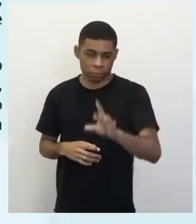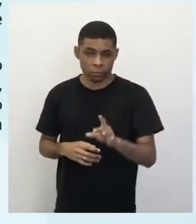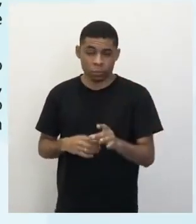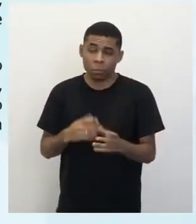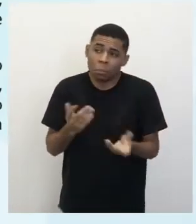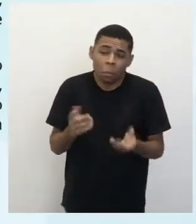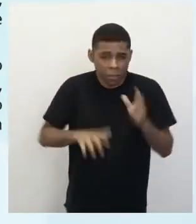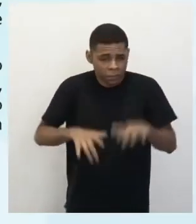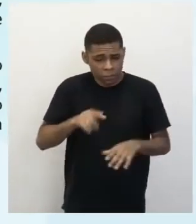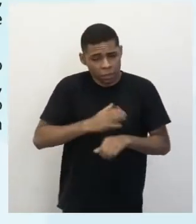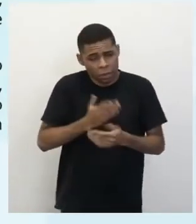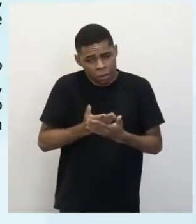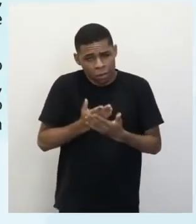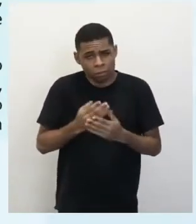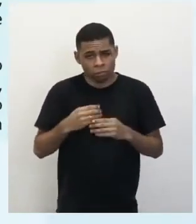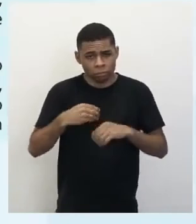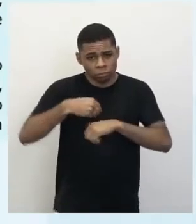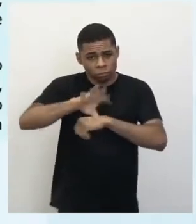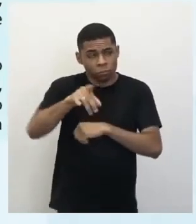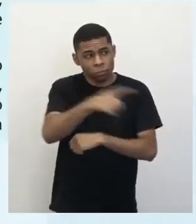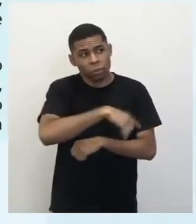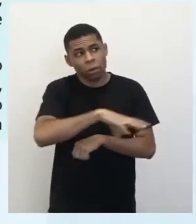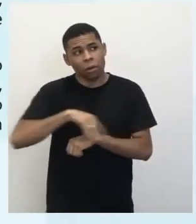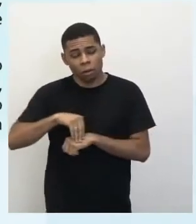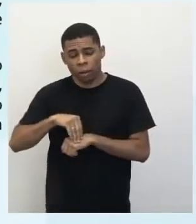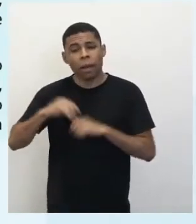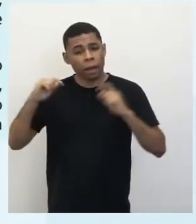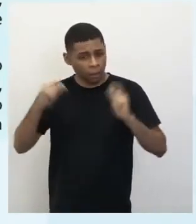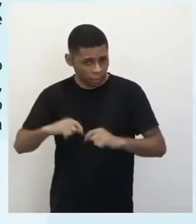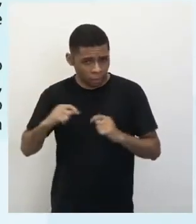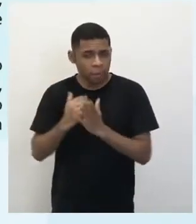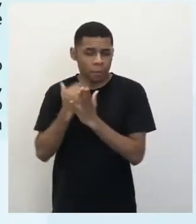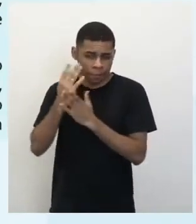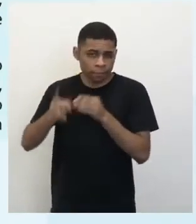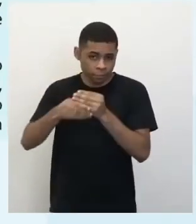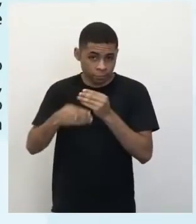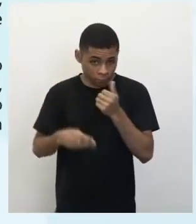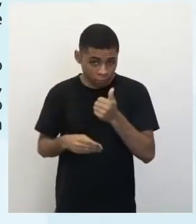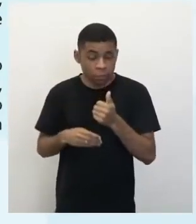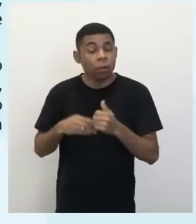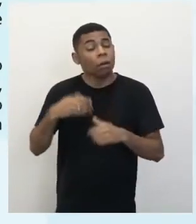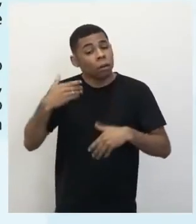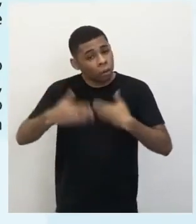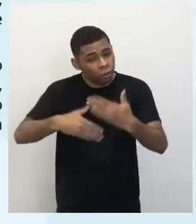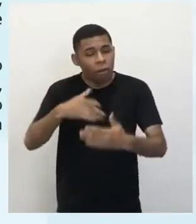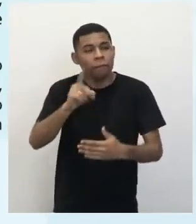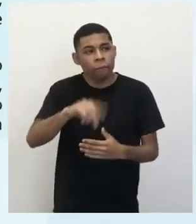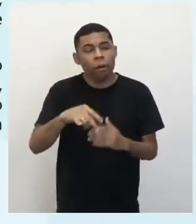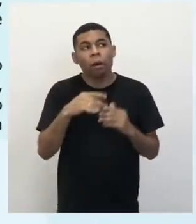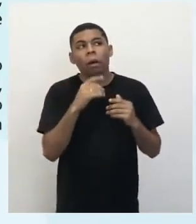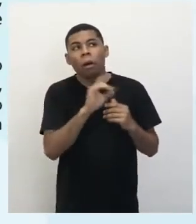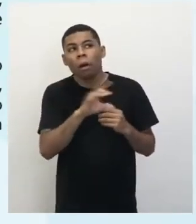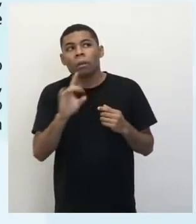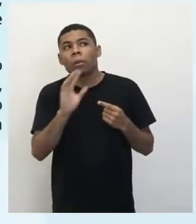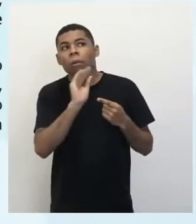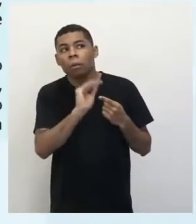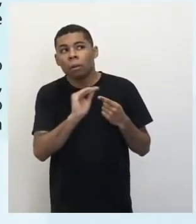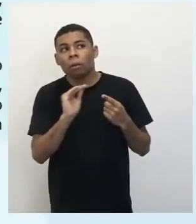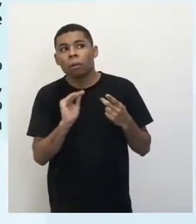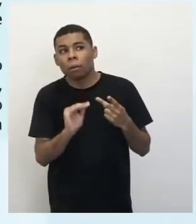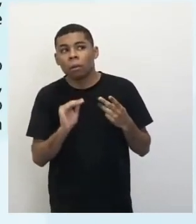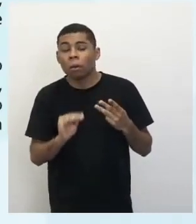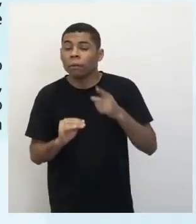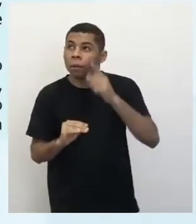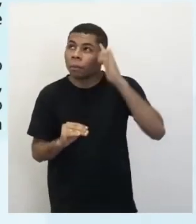alguns argumentos que possam fundamentar o seu ponto de vista e seu texto. E daí você vai desenvolver cada um deles. Então, primeiro pensar